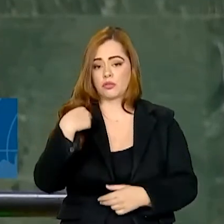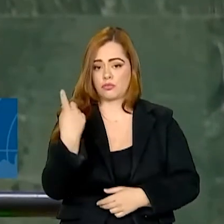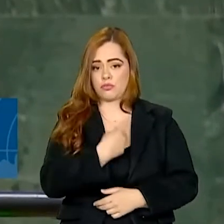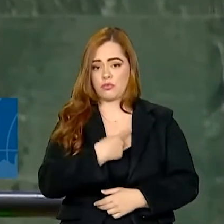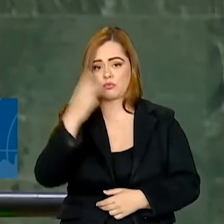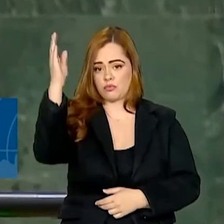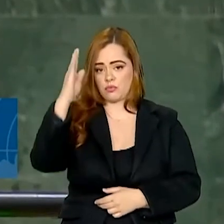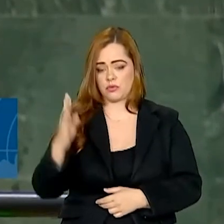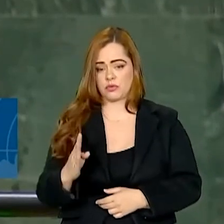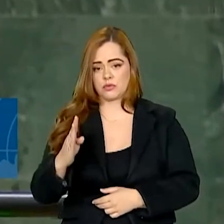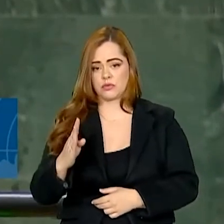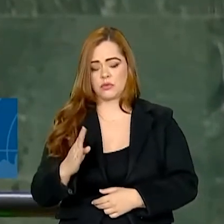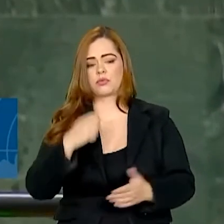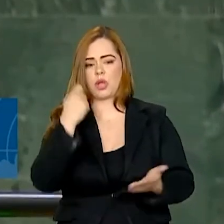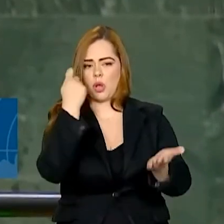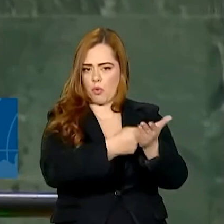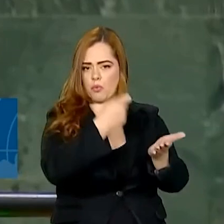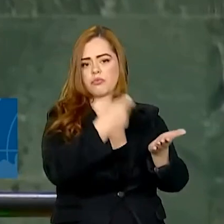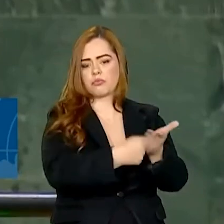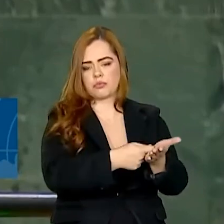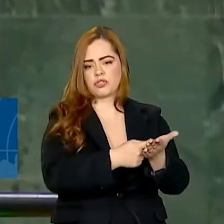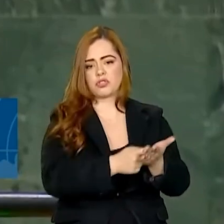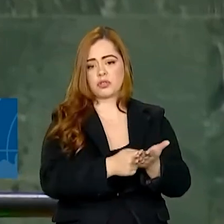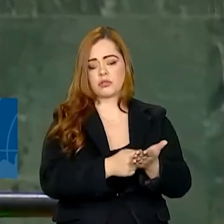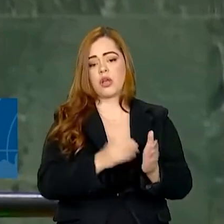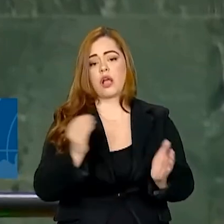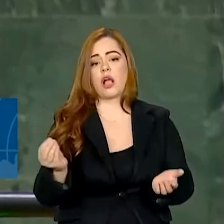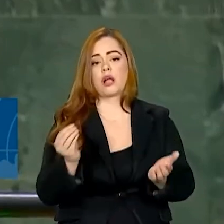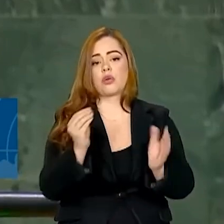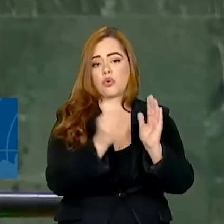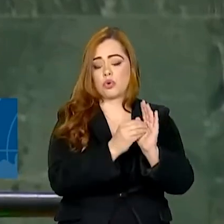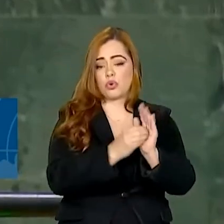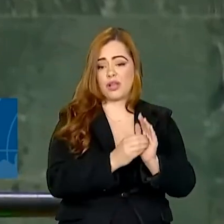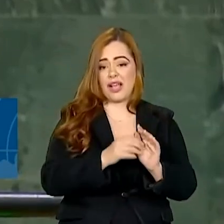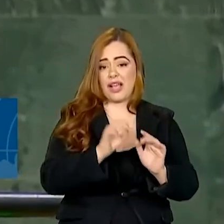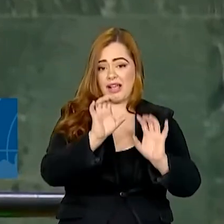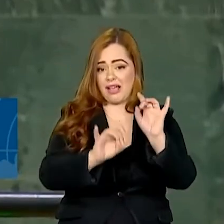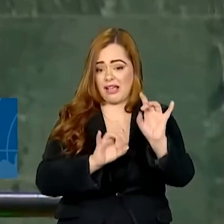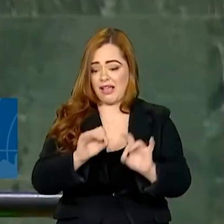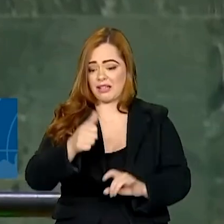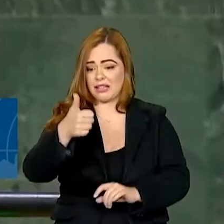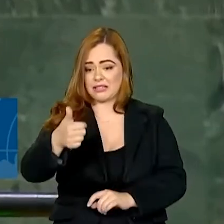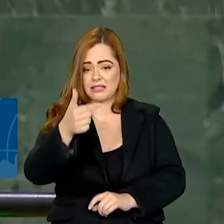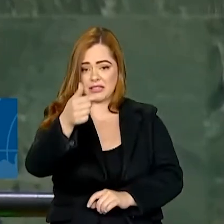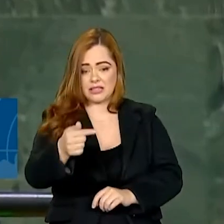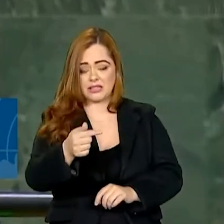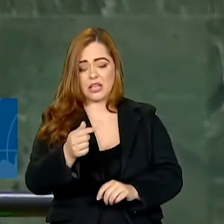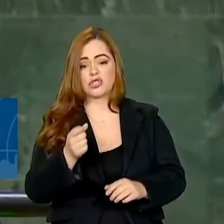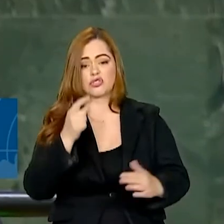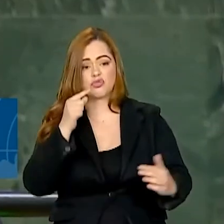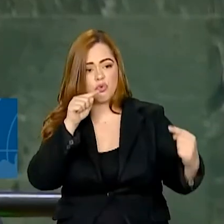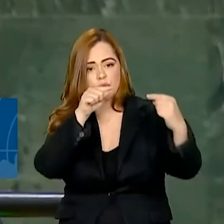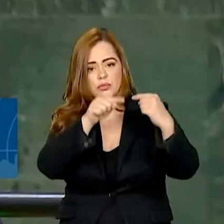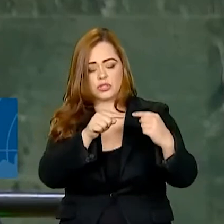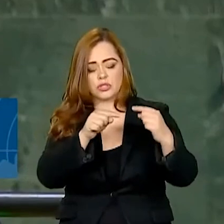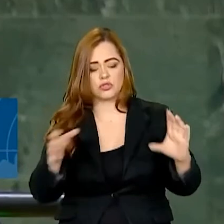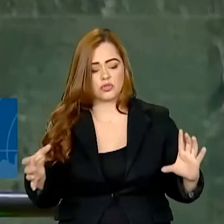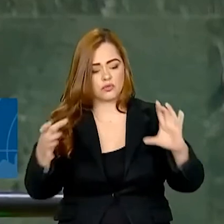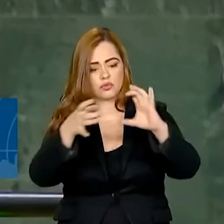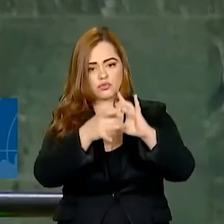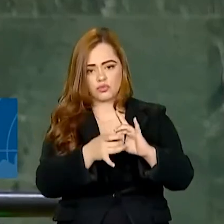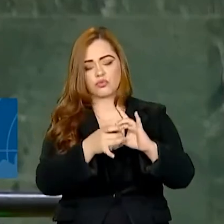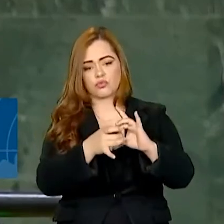comprometidos a implementar todos os 17 Objetivos de Desenvolvimento Sustentável de maneira integrada